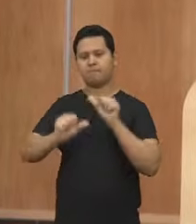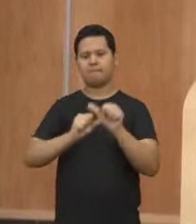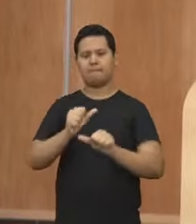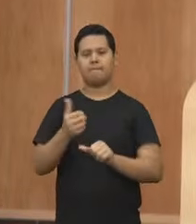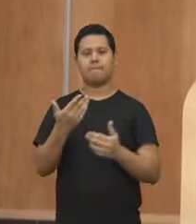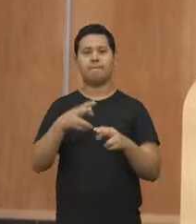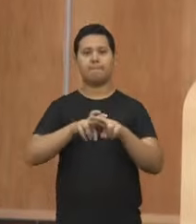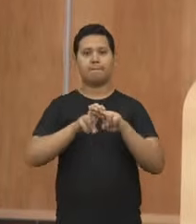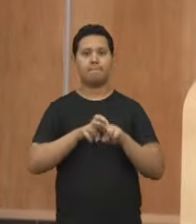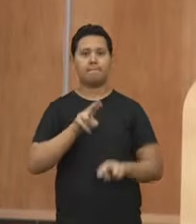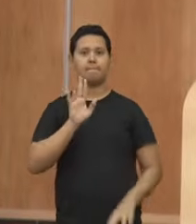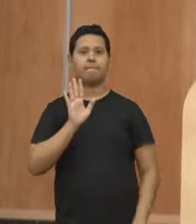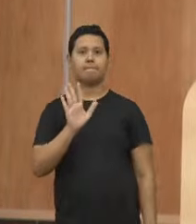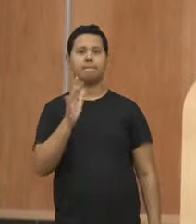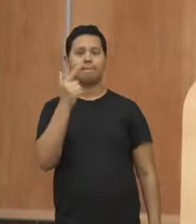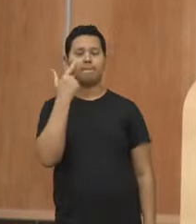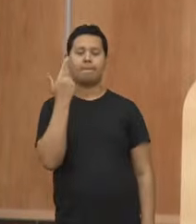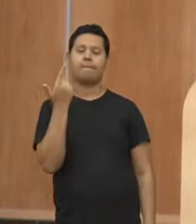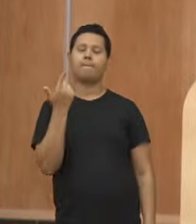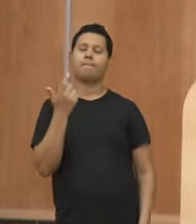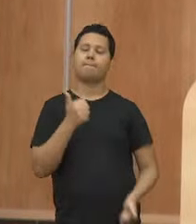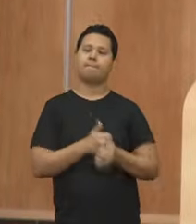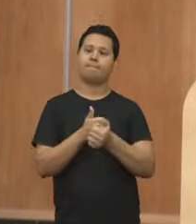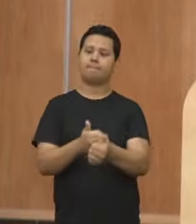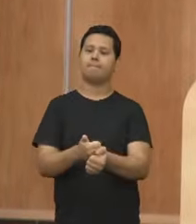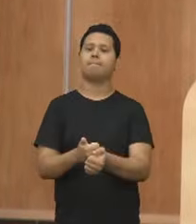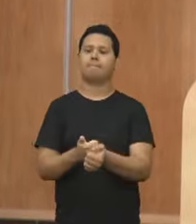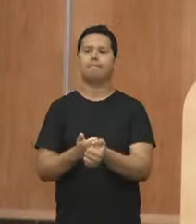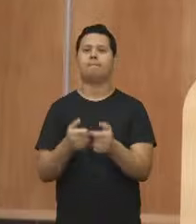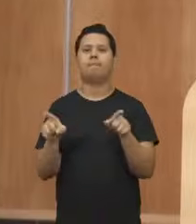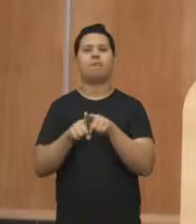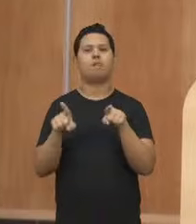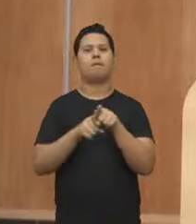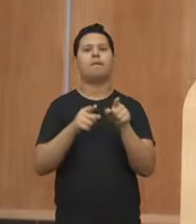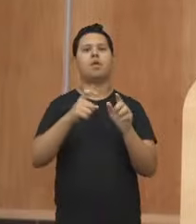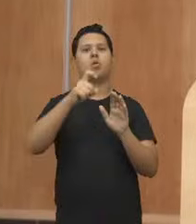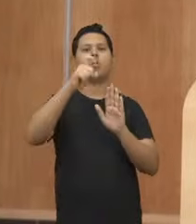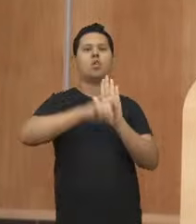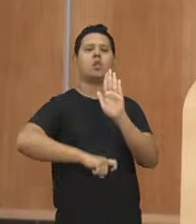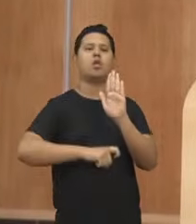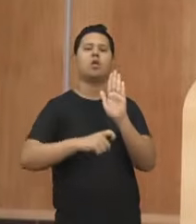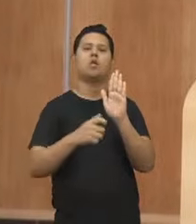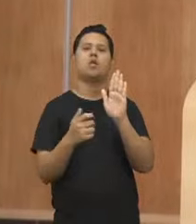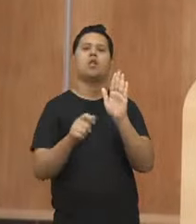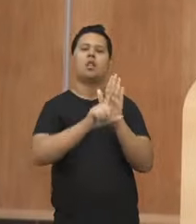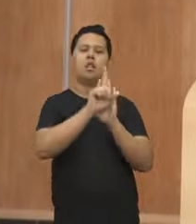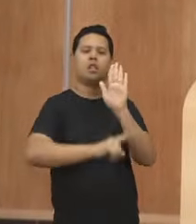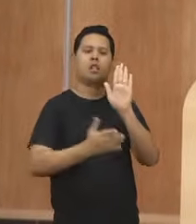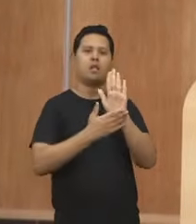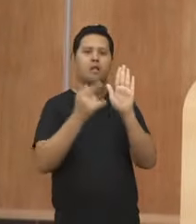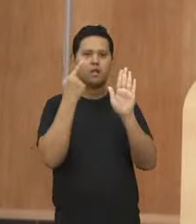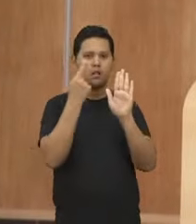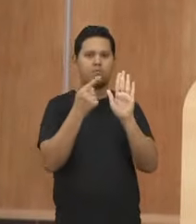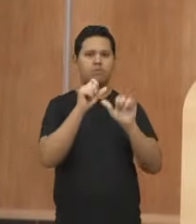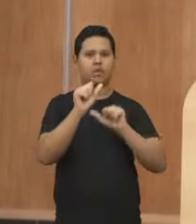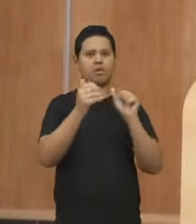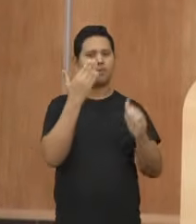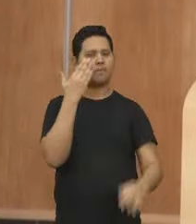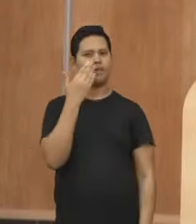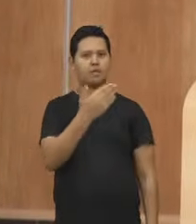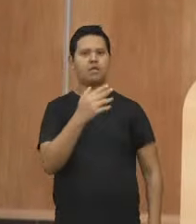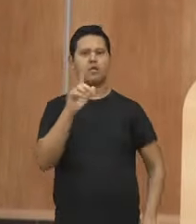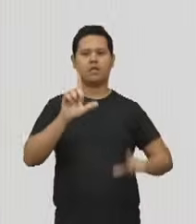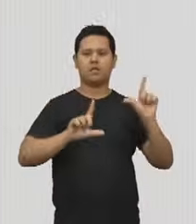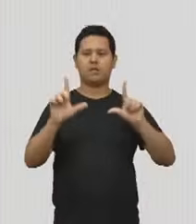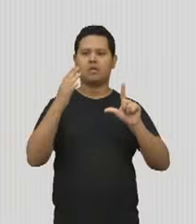E por isso passa, nesse sentido, também o Código Tributário Municipal. Então, por gentileza, TV